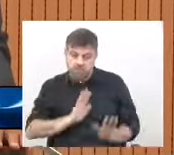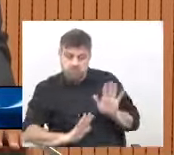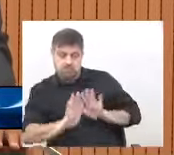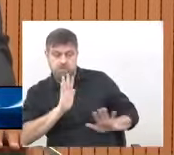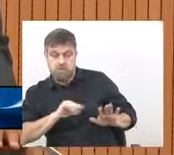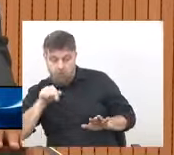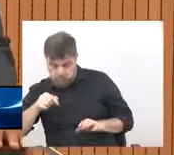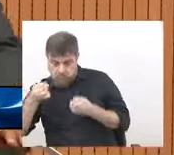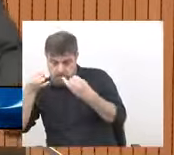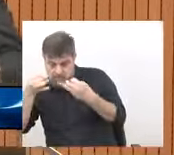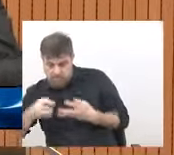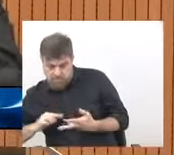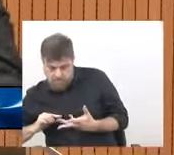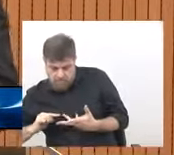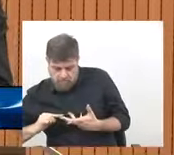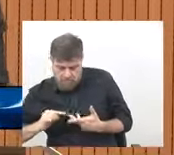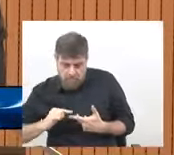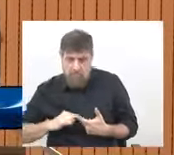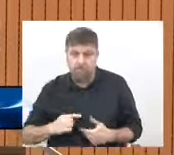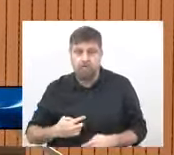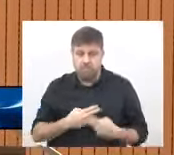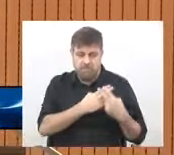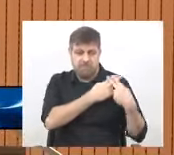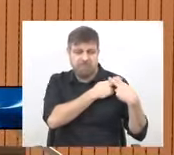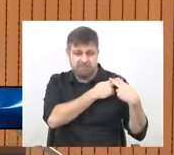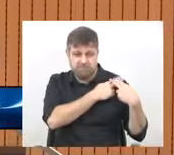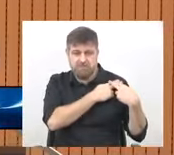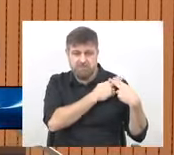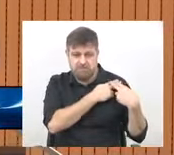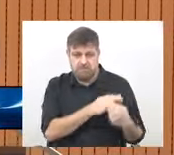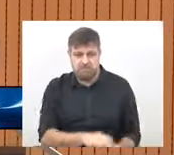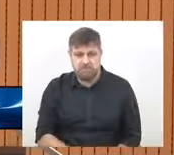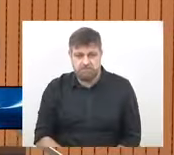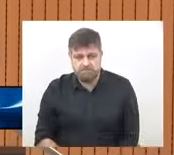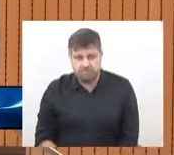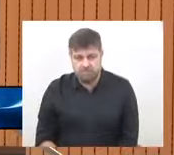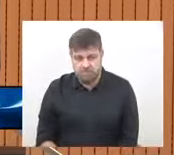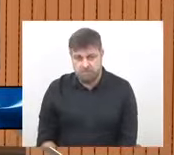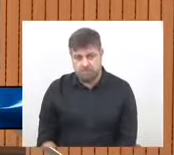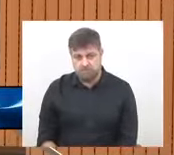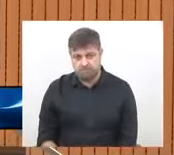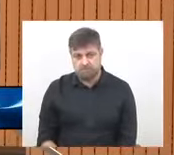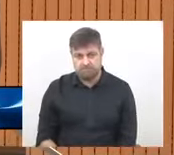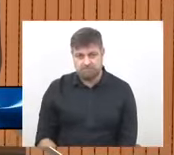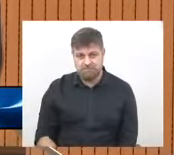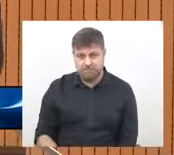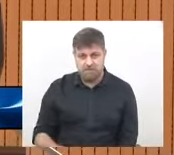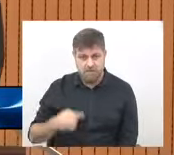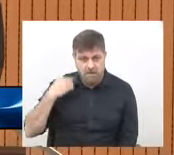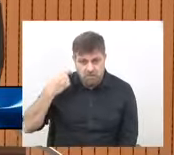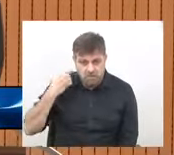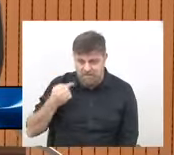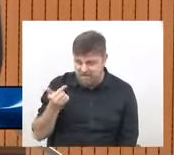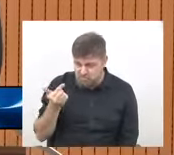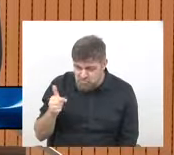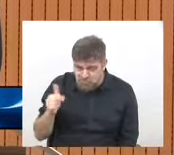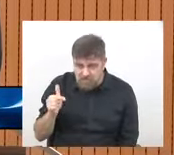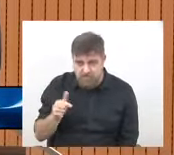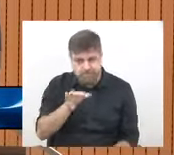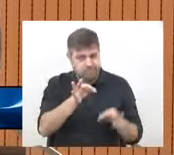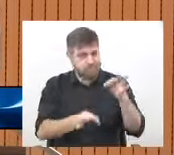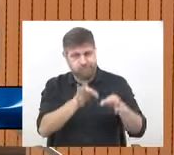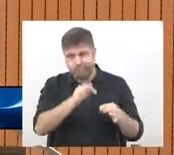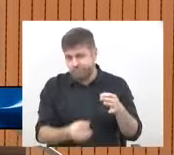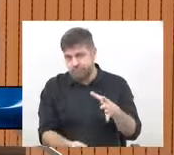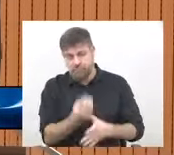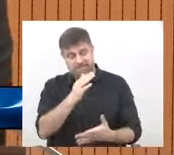rebater esse peso que o Estado traz sobre o cidadão. Sem advogado não se faz justiça. E